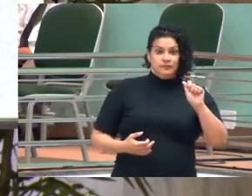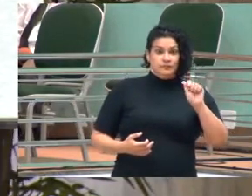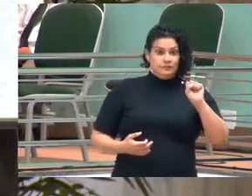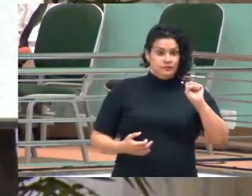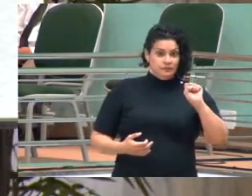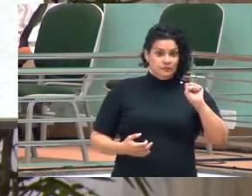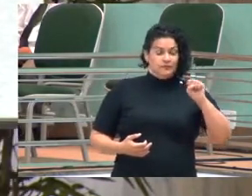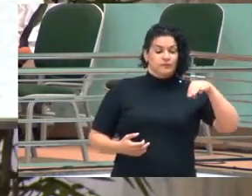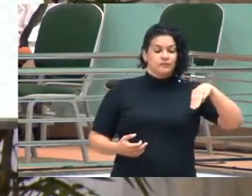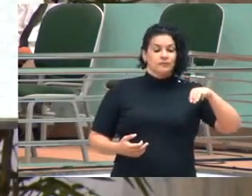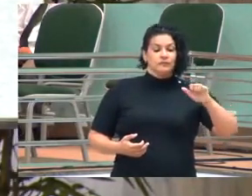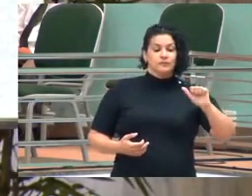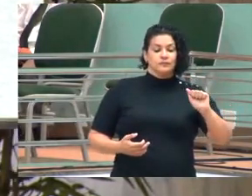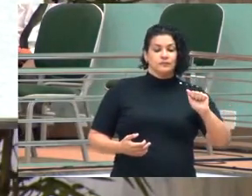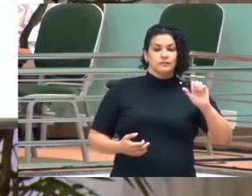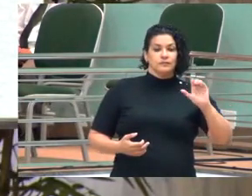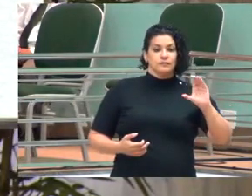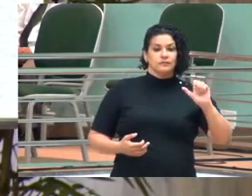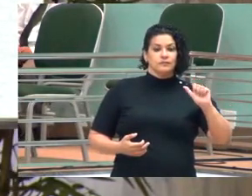cria uma grande revolta.